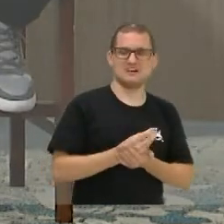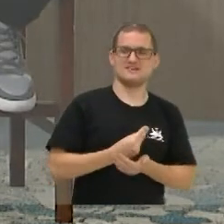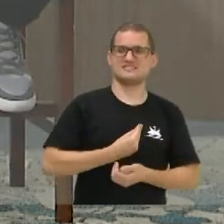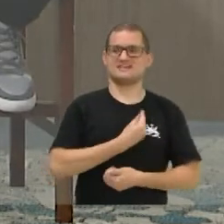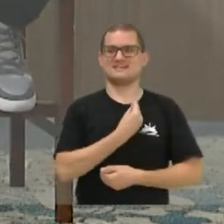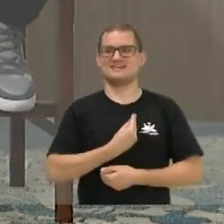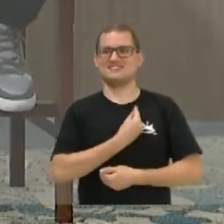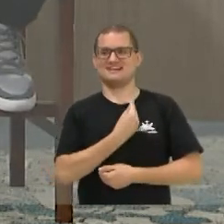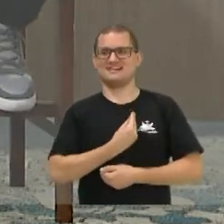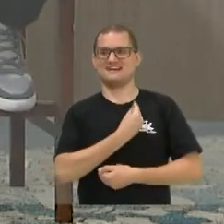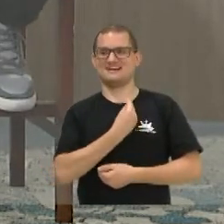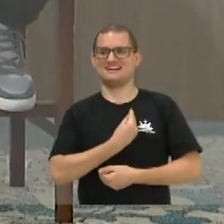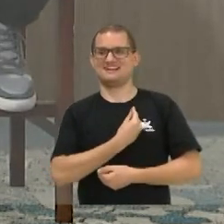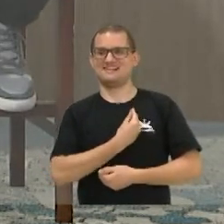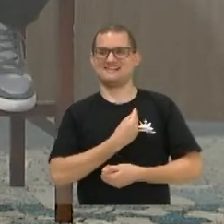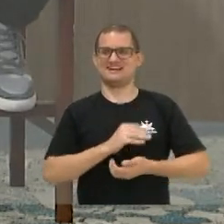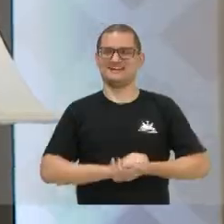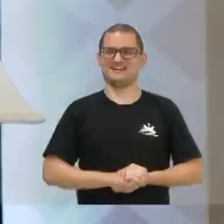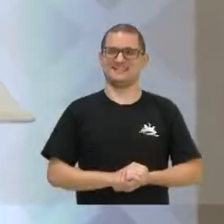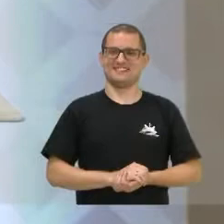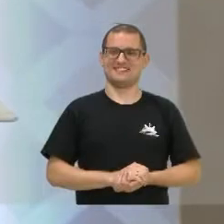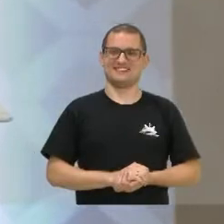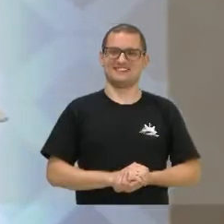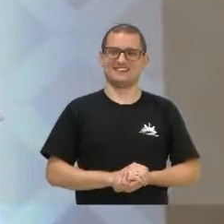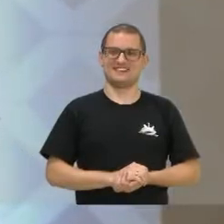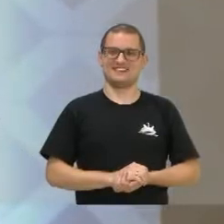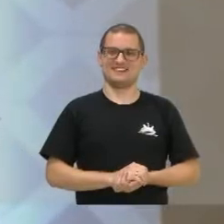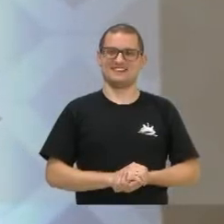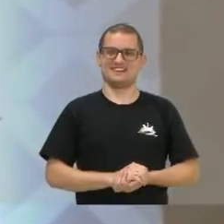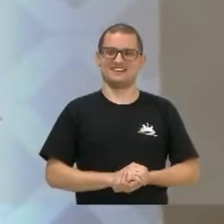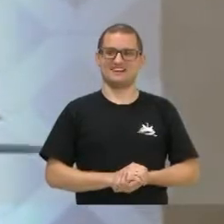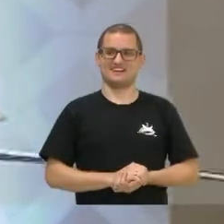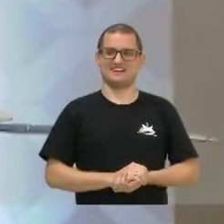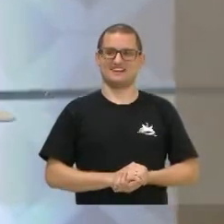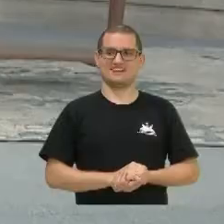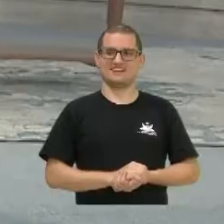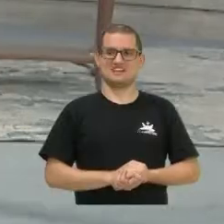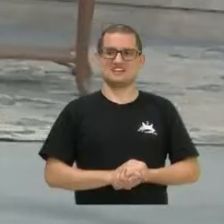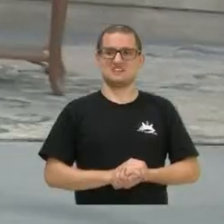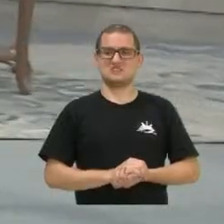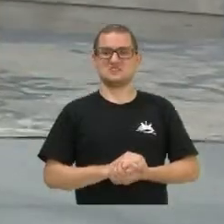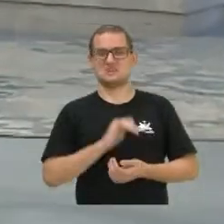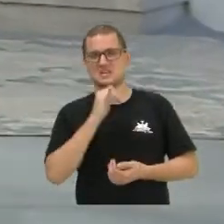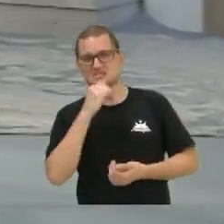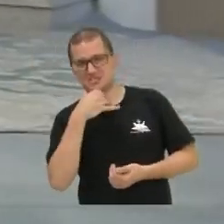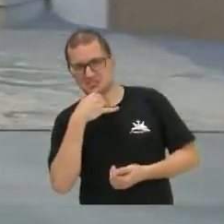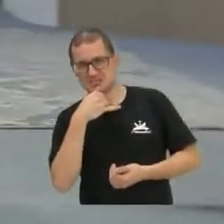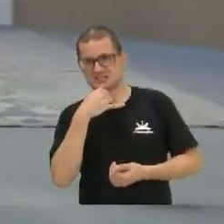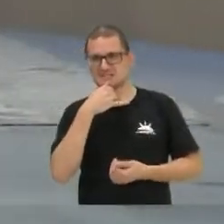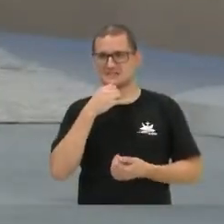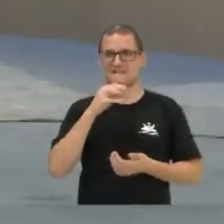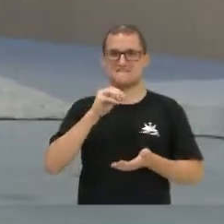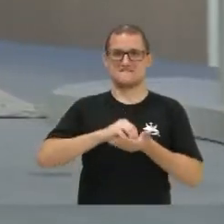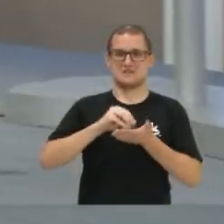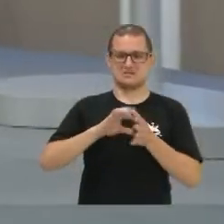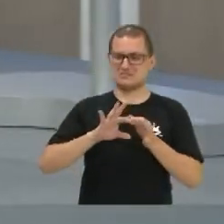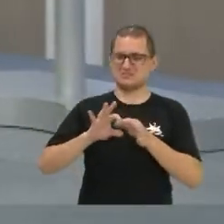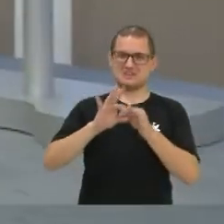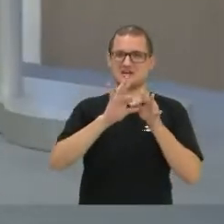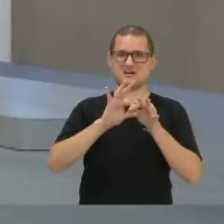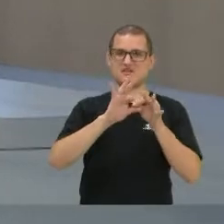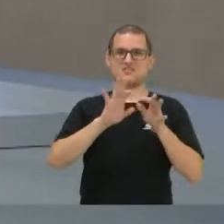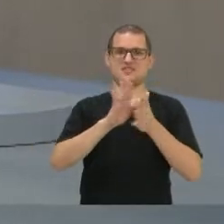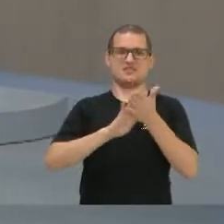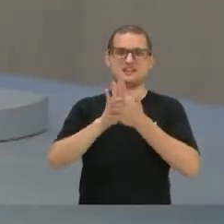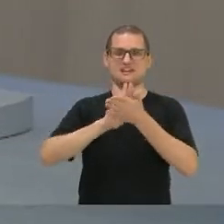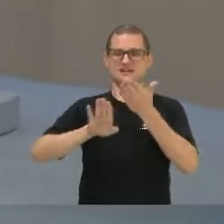e eles não tiveram nem tristeza nem no das união e agora vou temos aqui